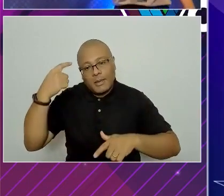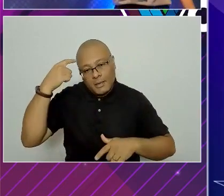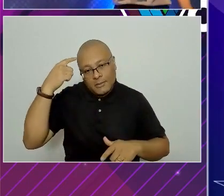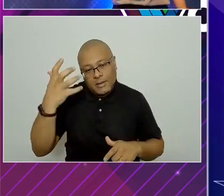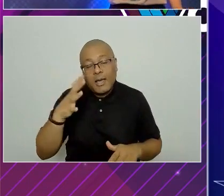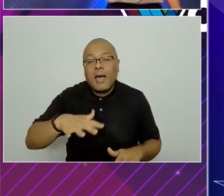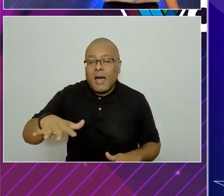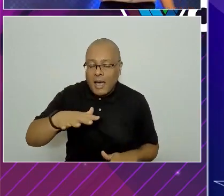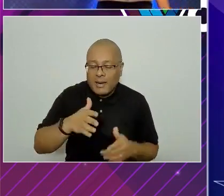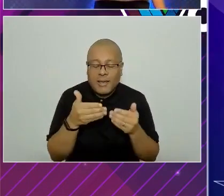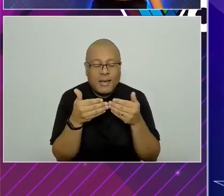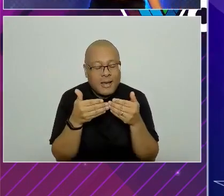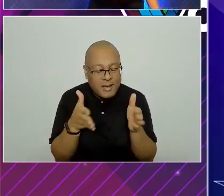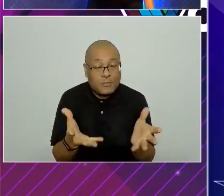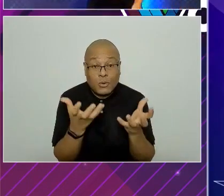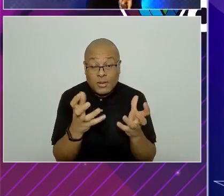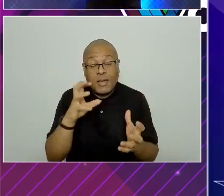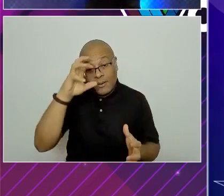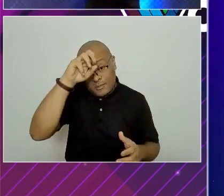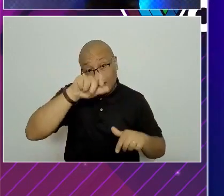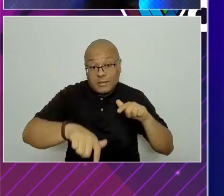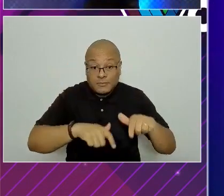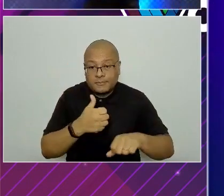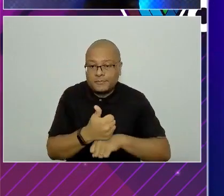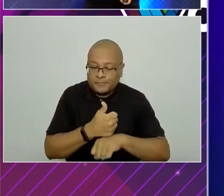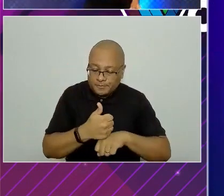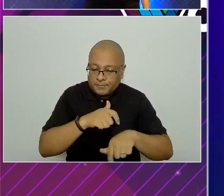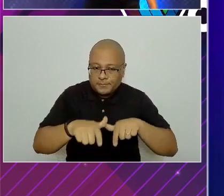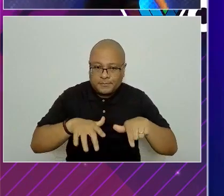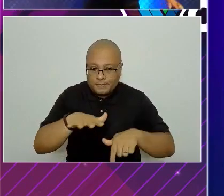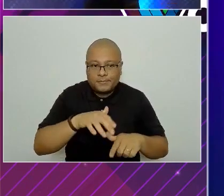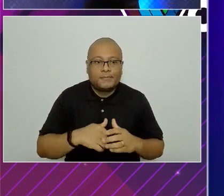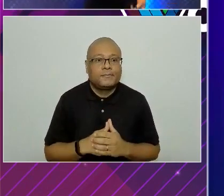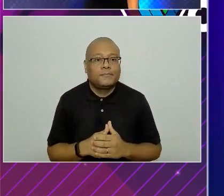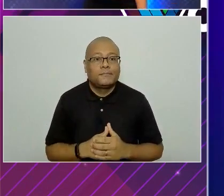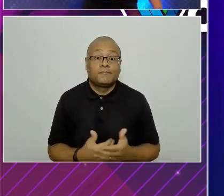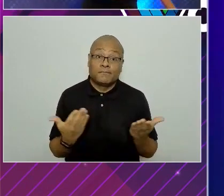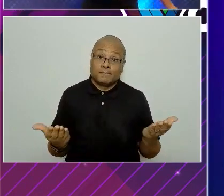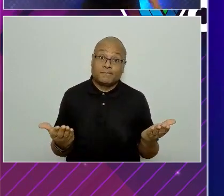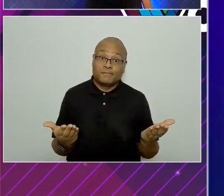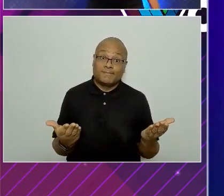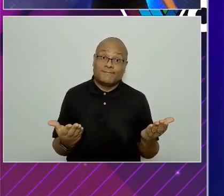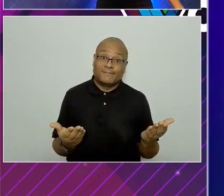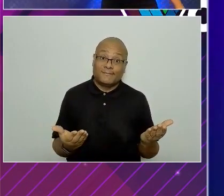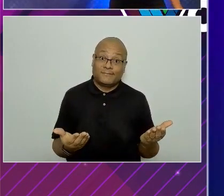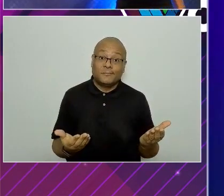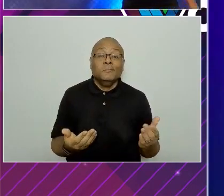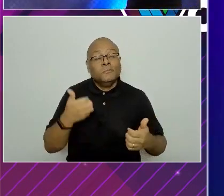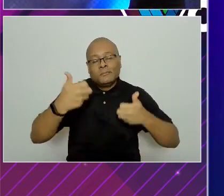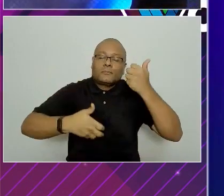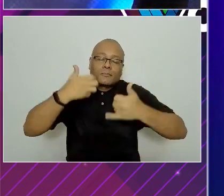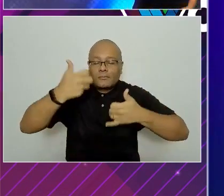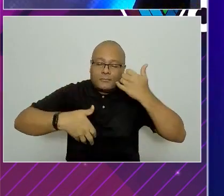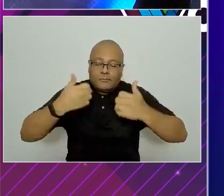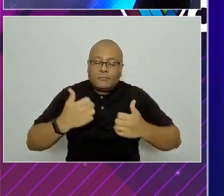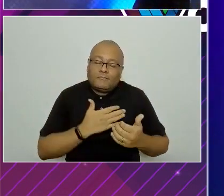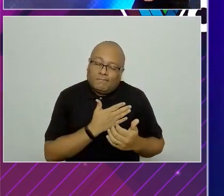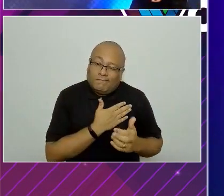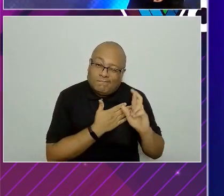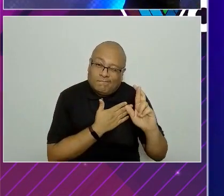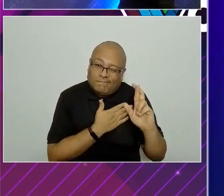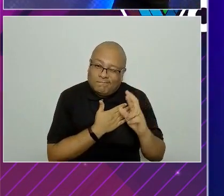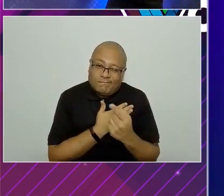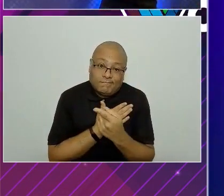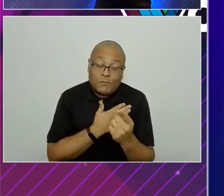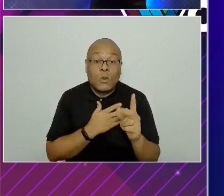mercado muito amplo para quem quer atuar, se especializar e trabalhar na área. Bom, falei bastante, espero que vocês tenham gostado. É um tema que